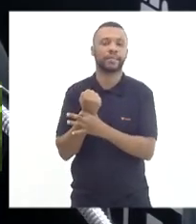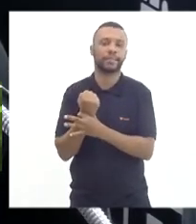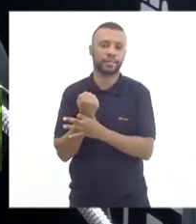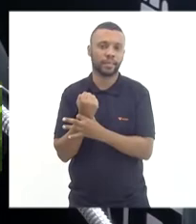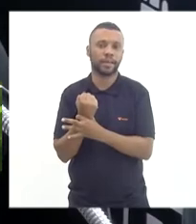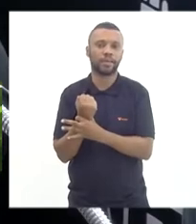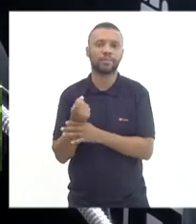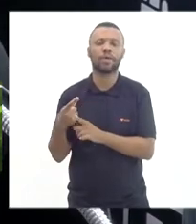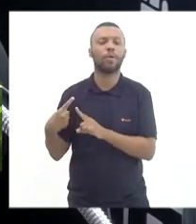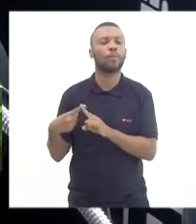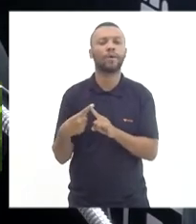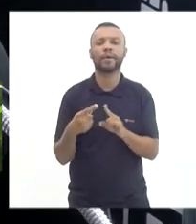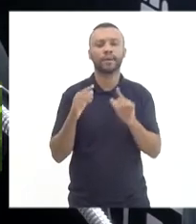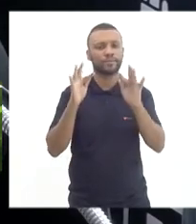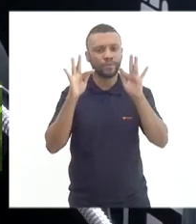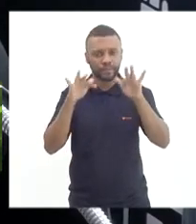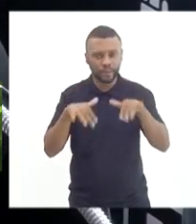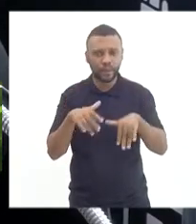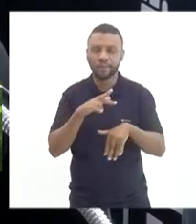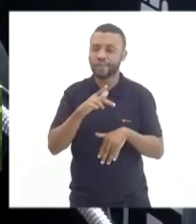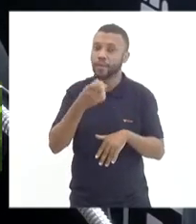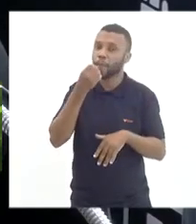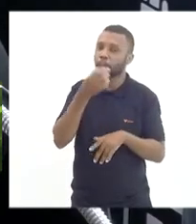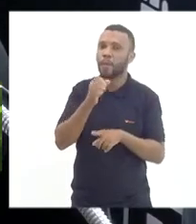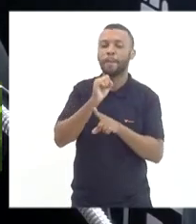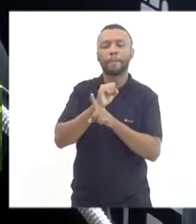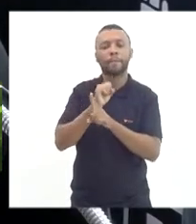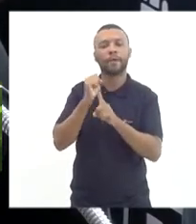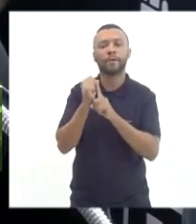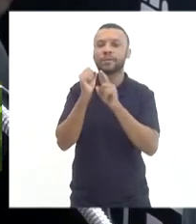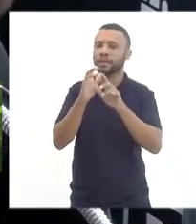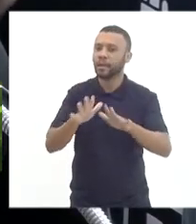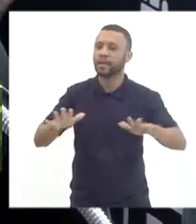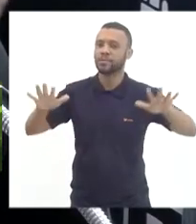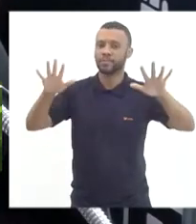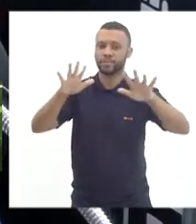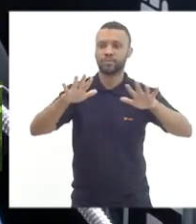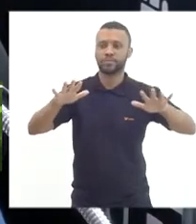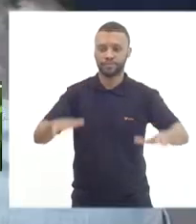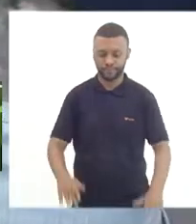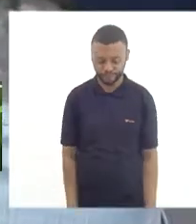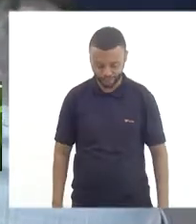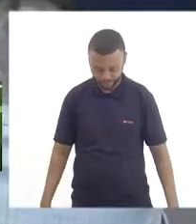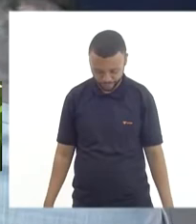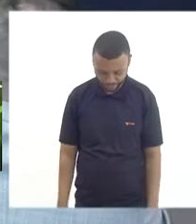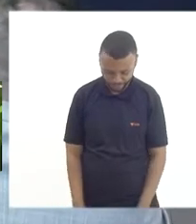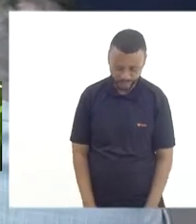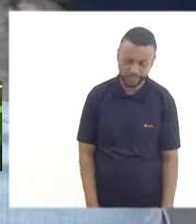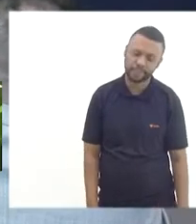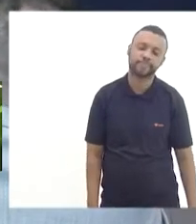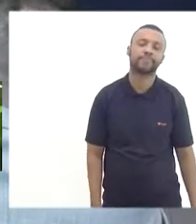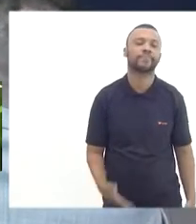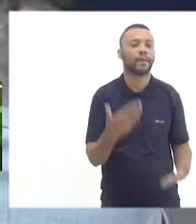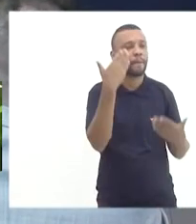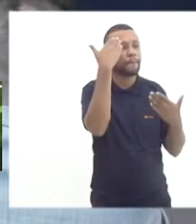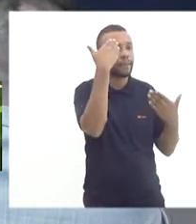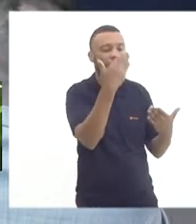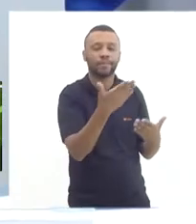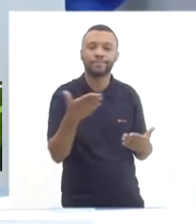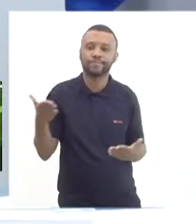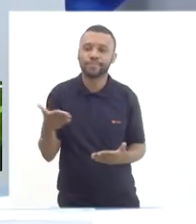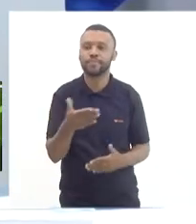final vai ser benéfico para a sociedade como um todo. Obrigado, doutor Vitor. Codim, por